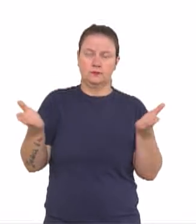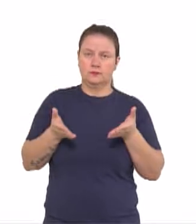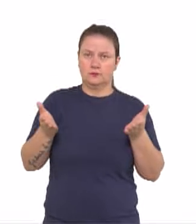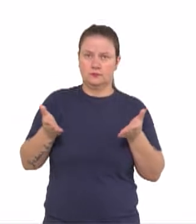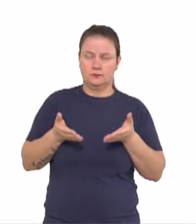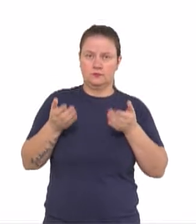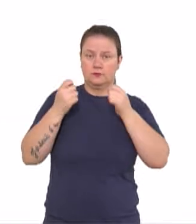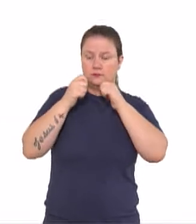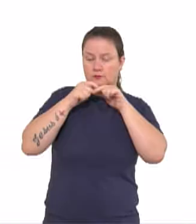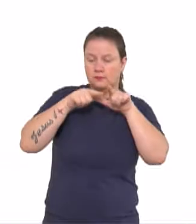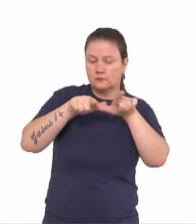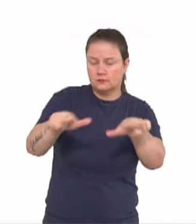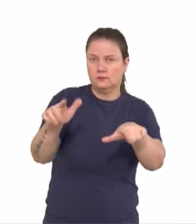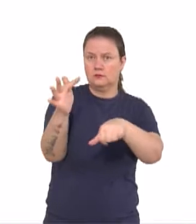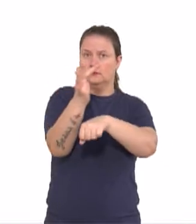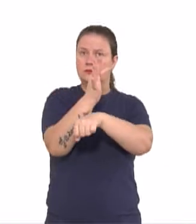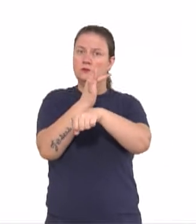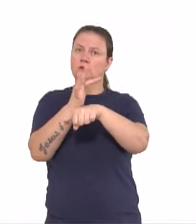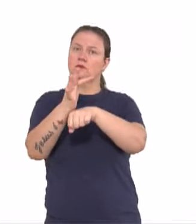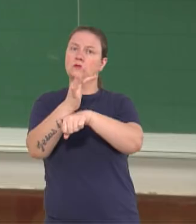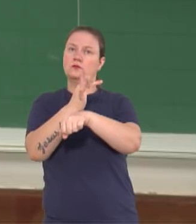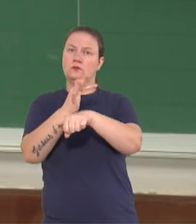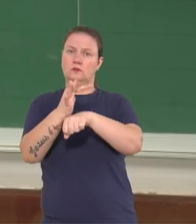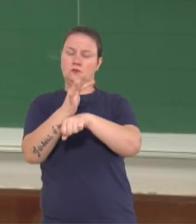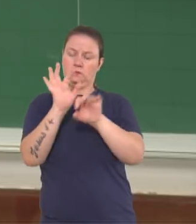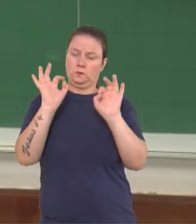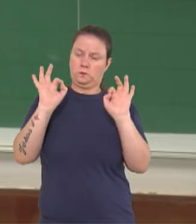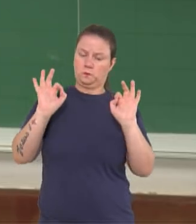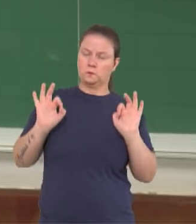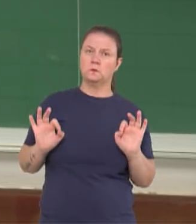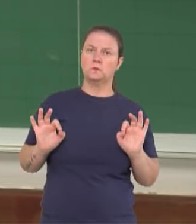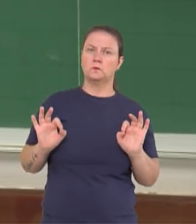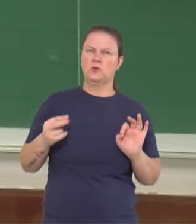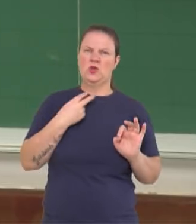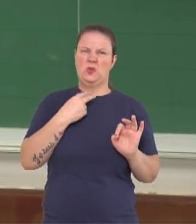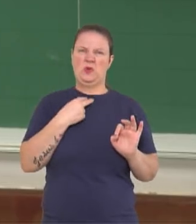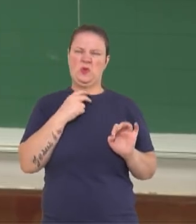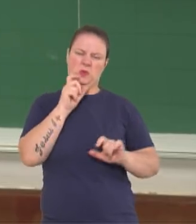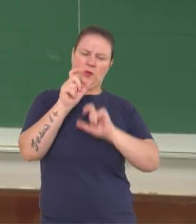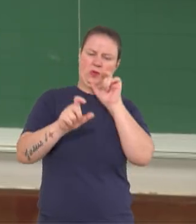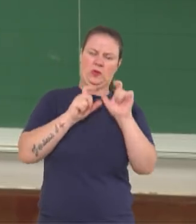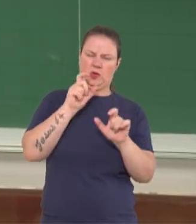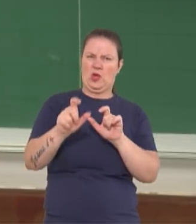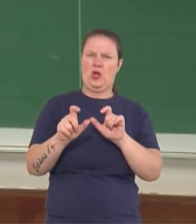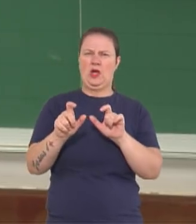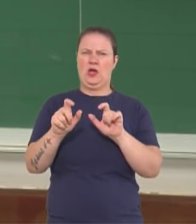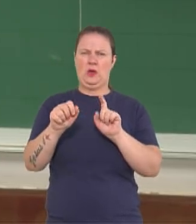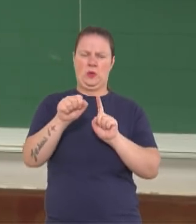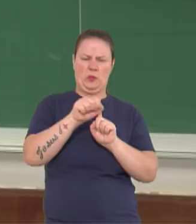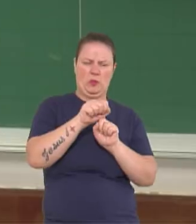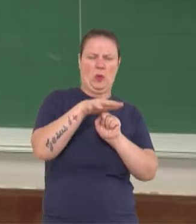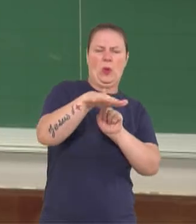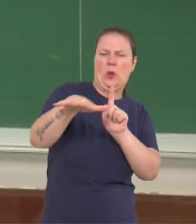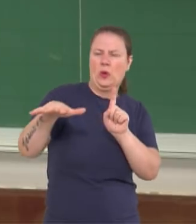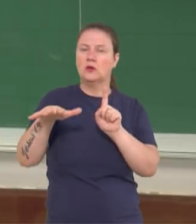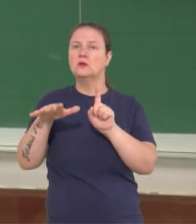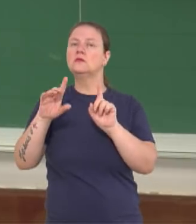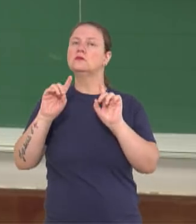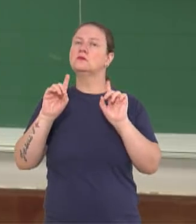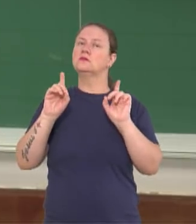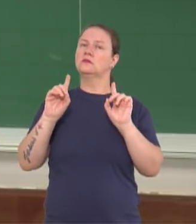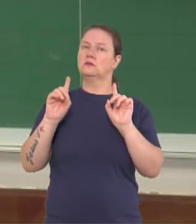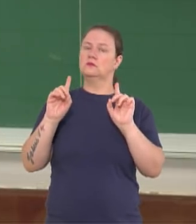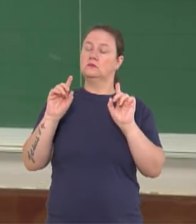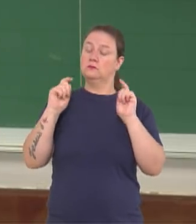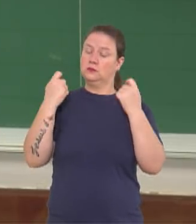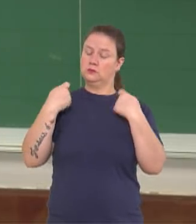linguagem tem que ser formal, né? Não pode ter um texto aí carregado de gírias, de expressões idiomáticas dos lugares, né? Preferencialmente,